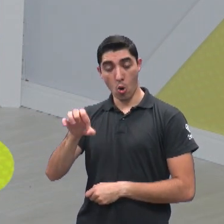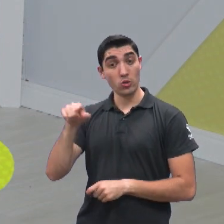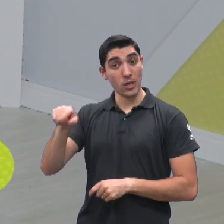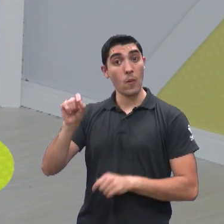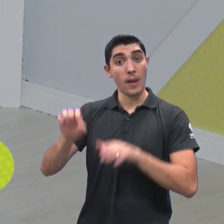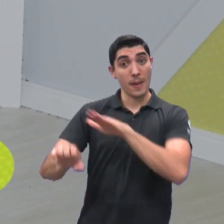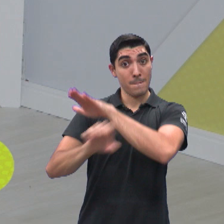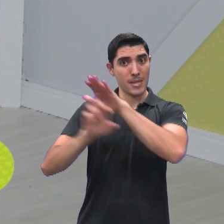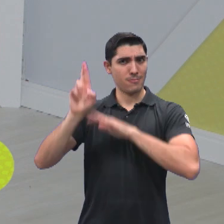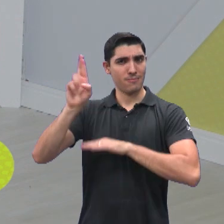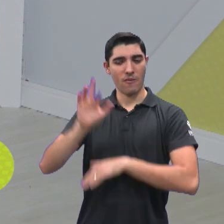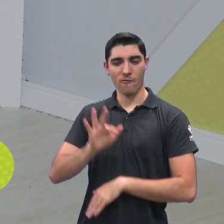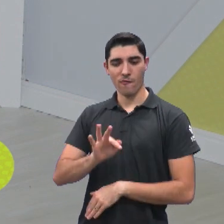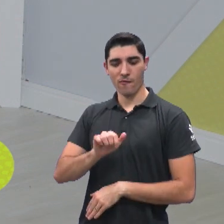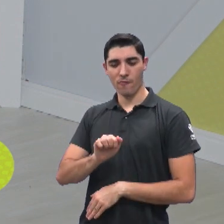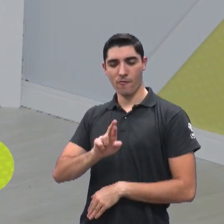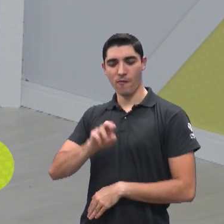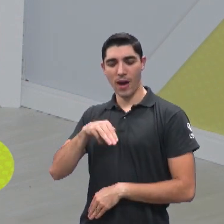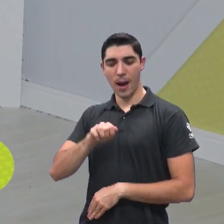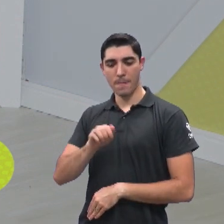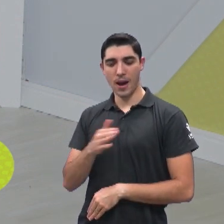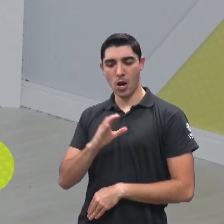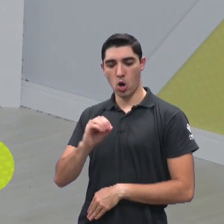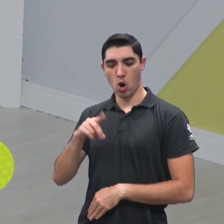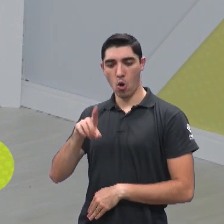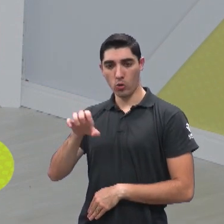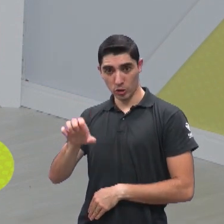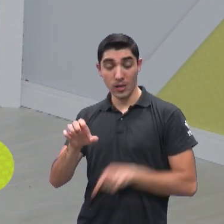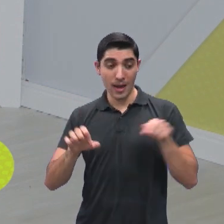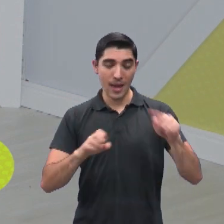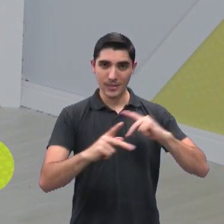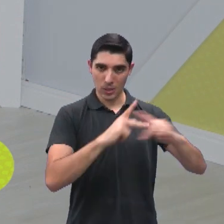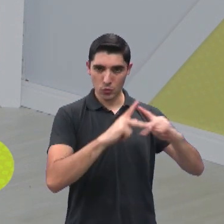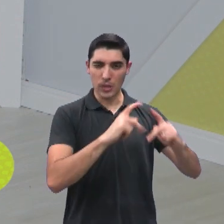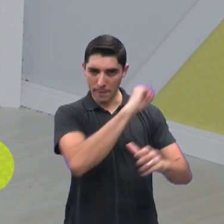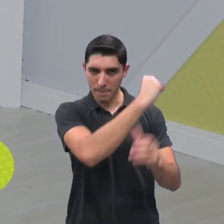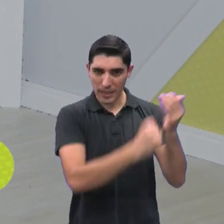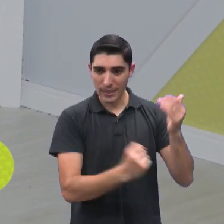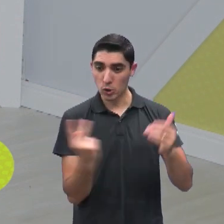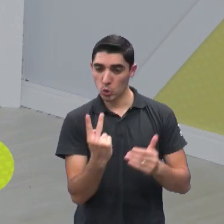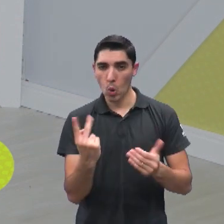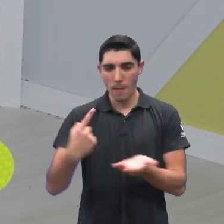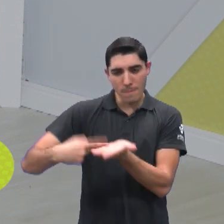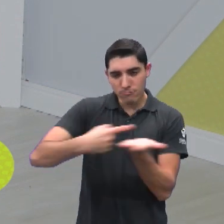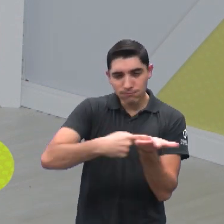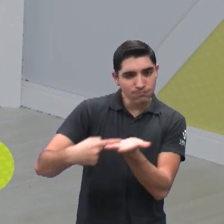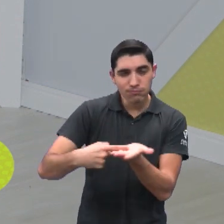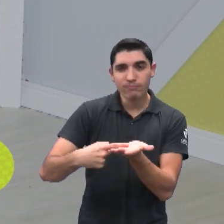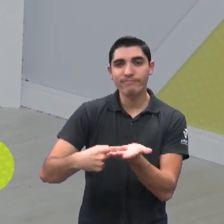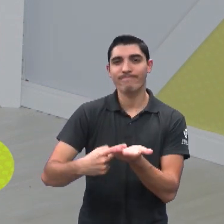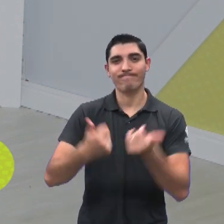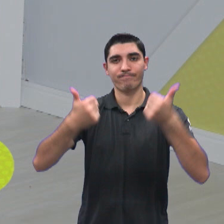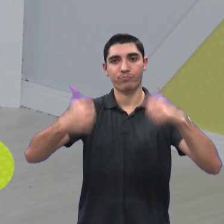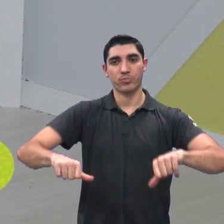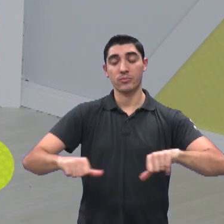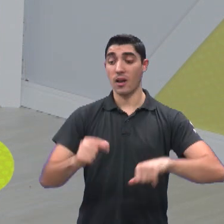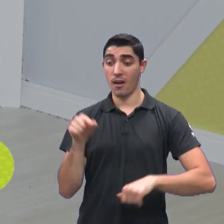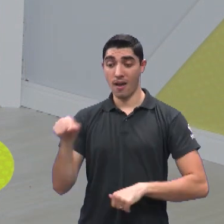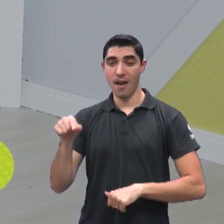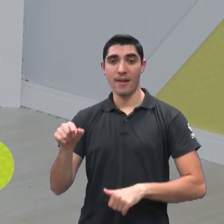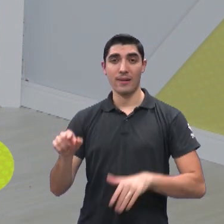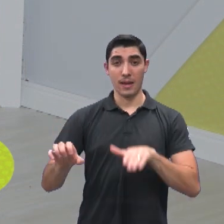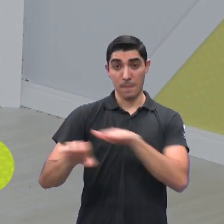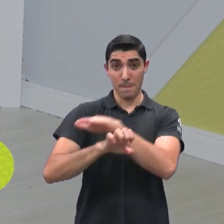José Basquetebol, não chegaram a um acordo com a diretoria do São José Basquetebol, não é mais o